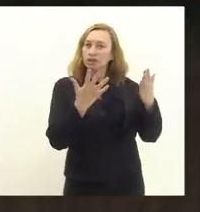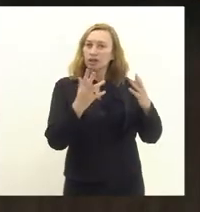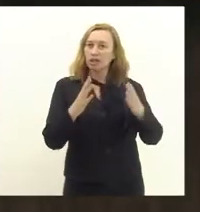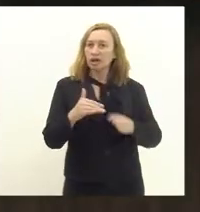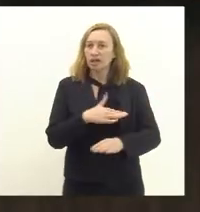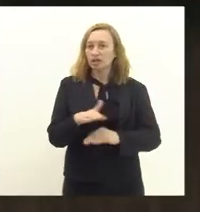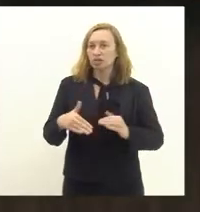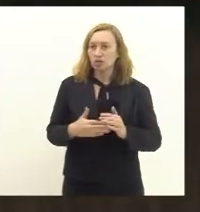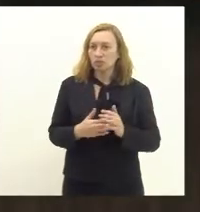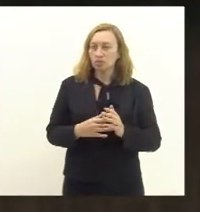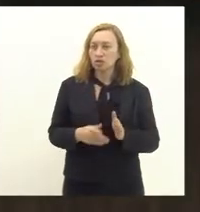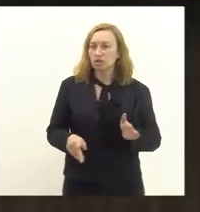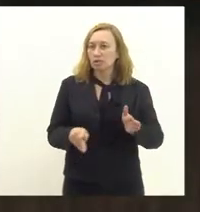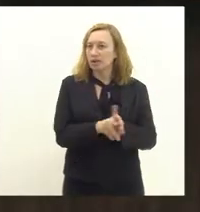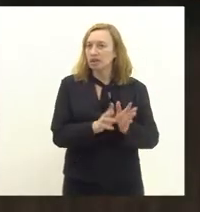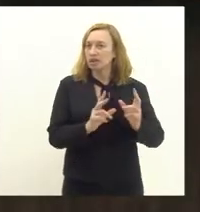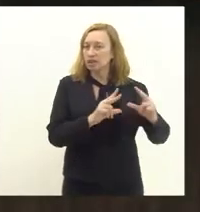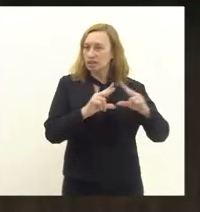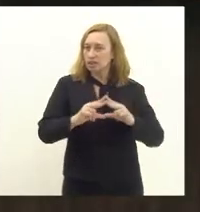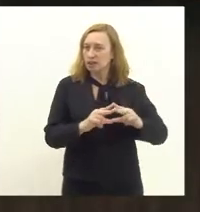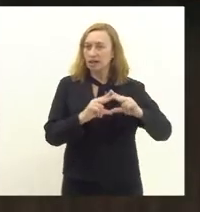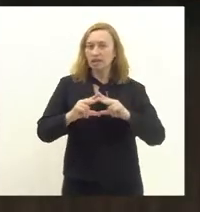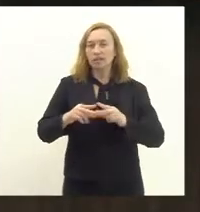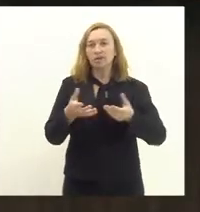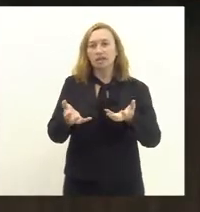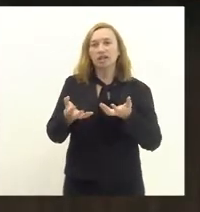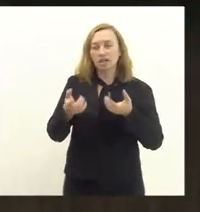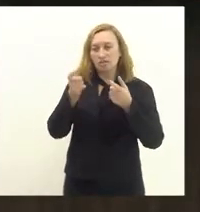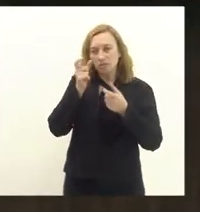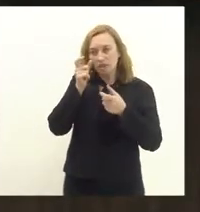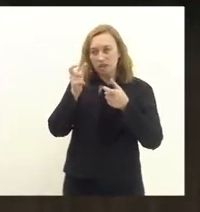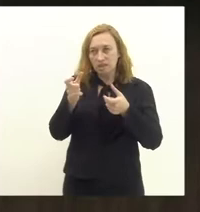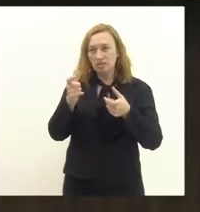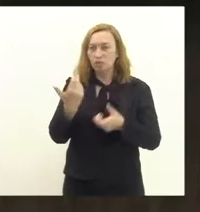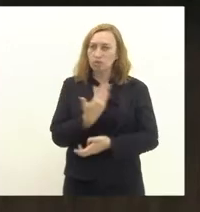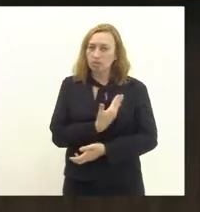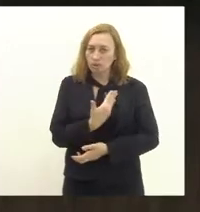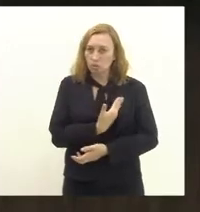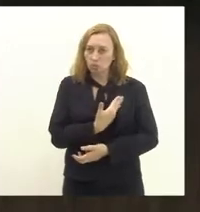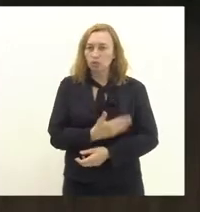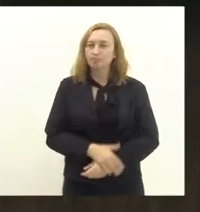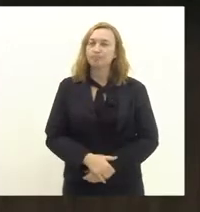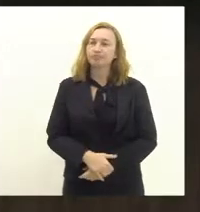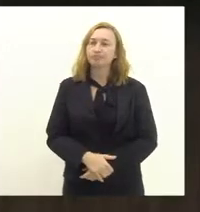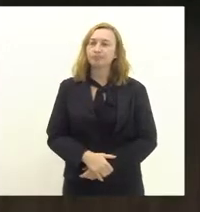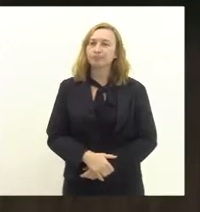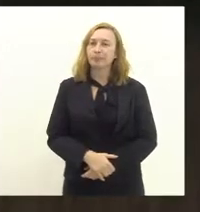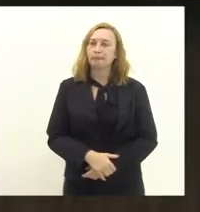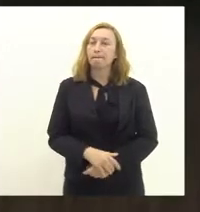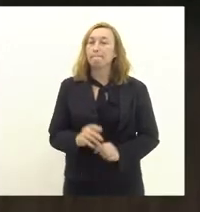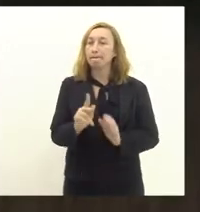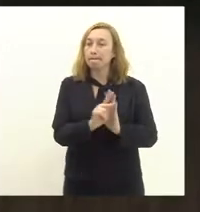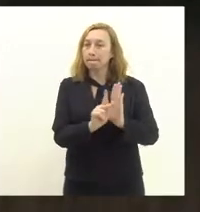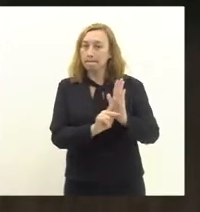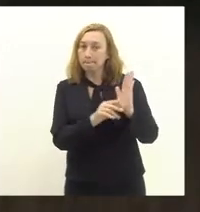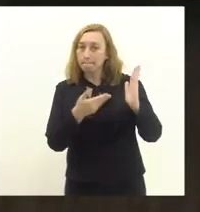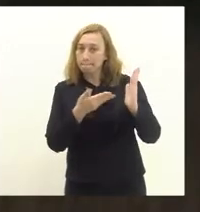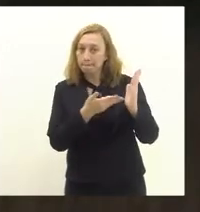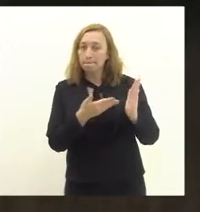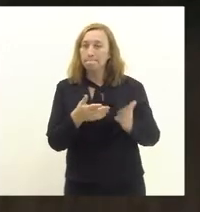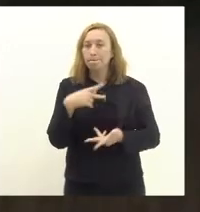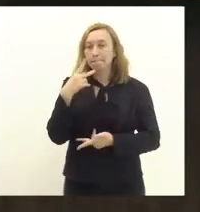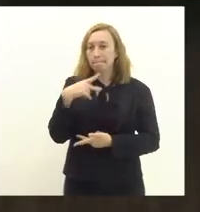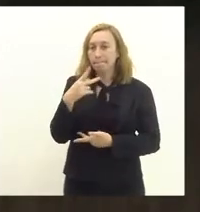presente, mas queria chamar a atenção dos colegas que esse projeto, nós estamos